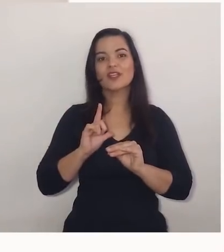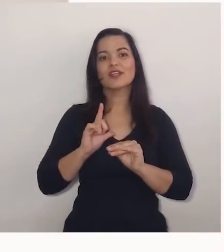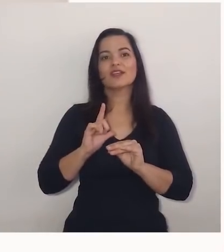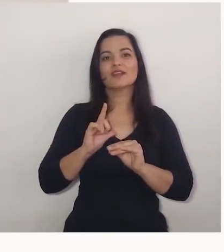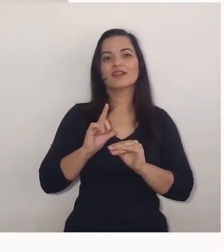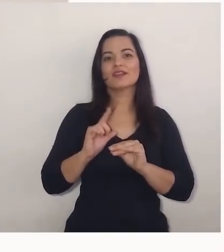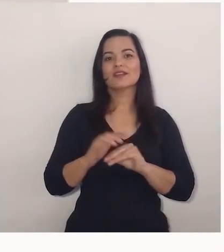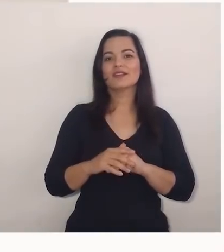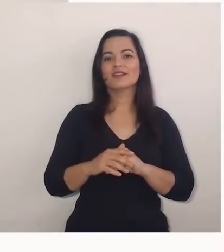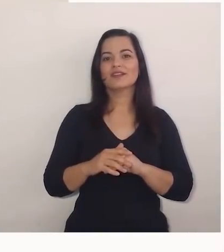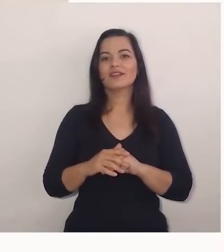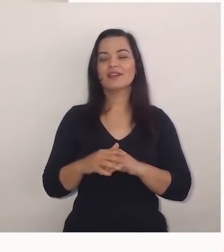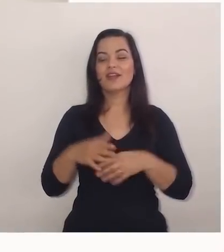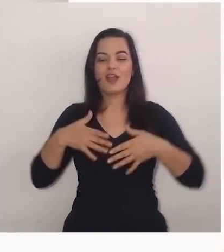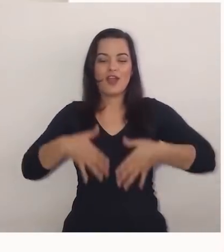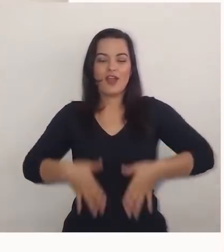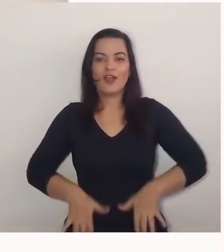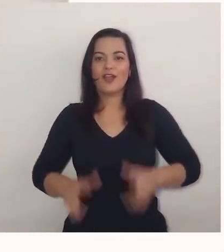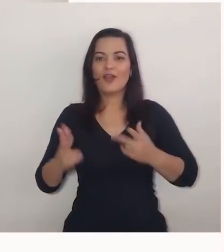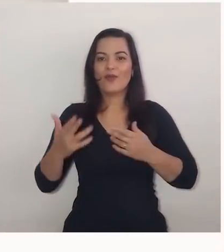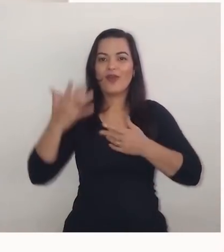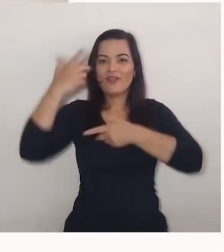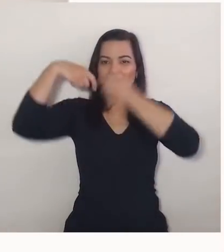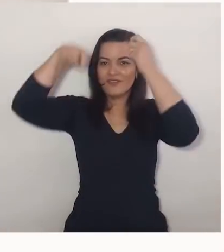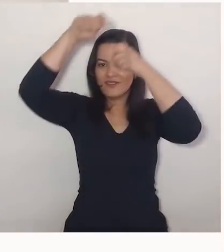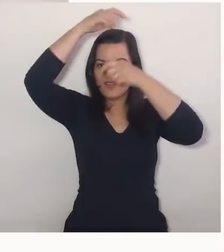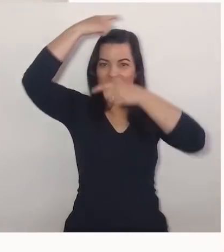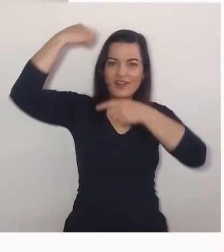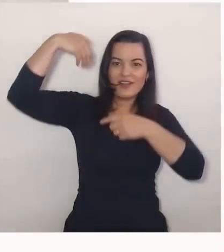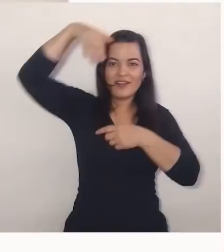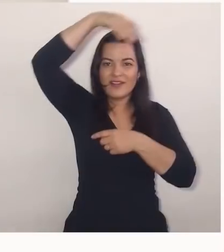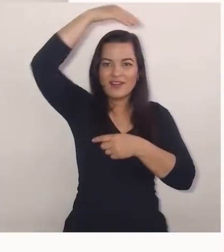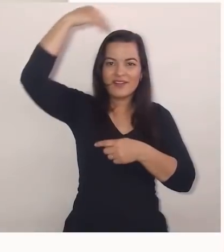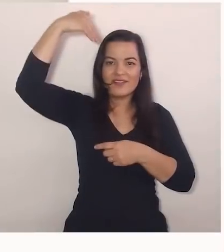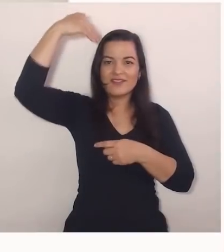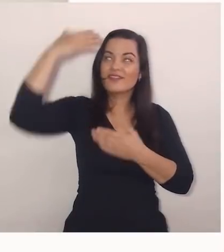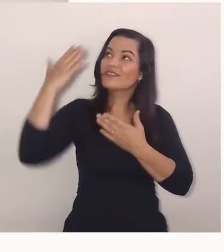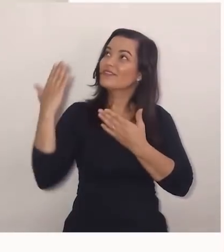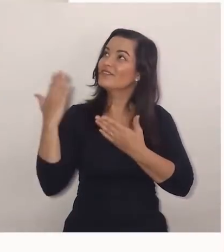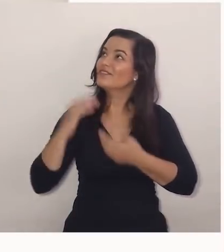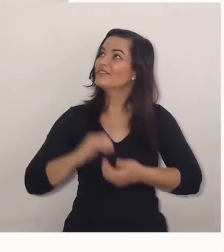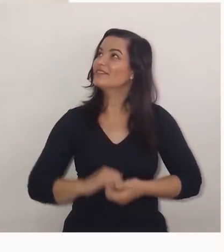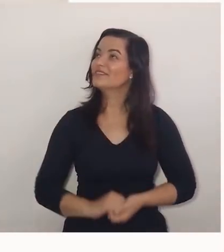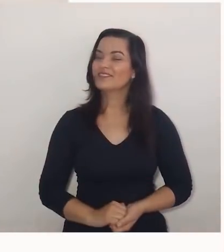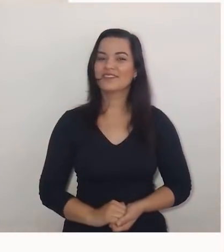para a nossa Abayomi.